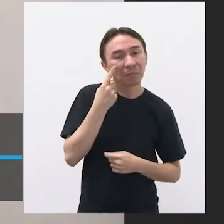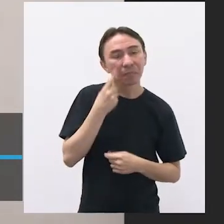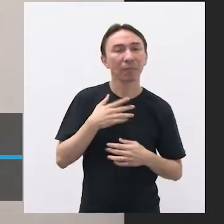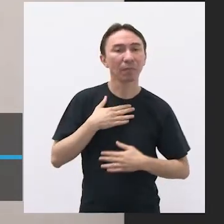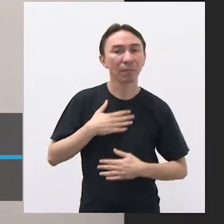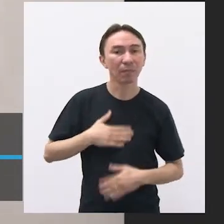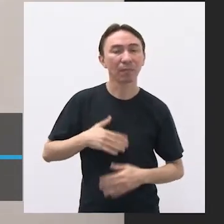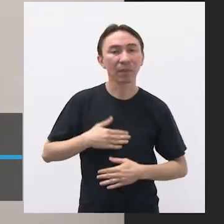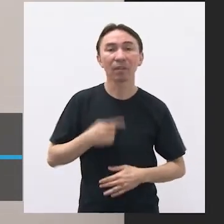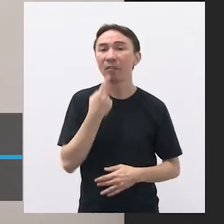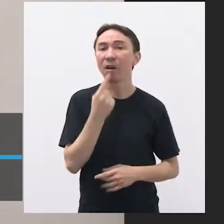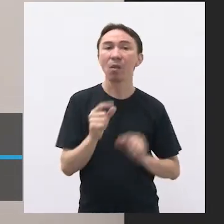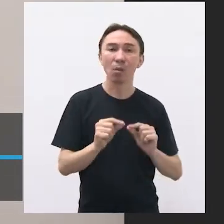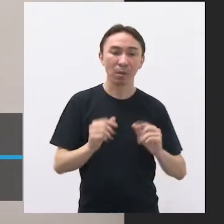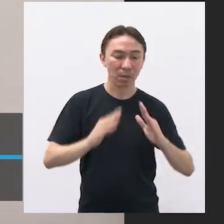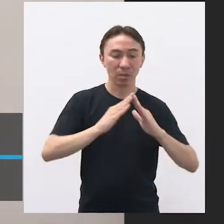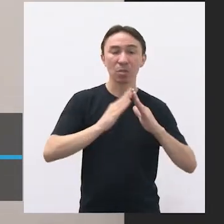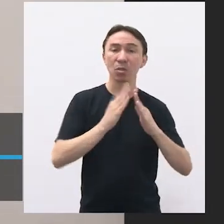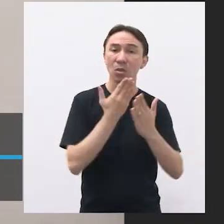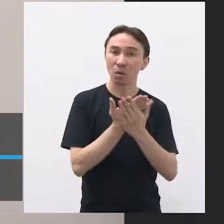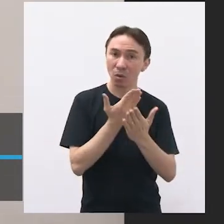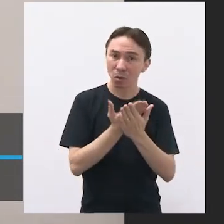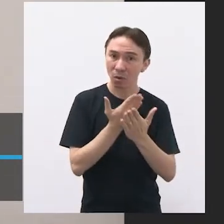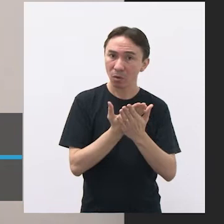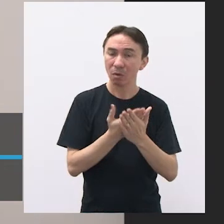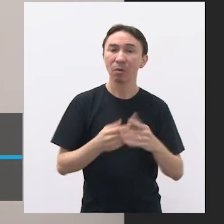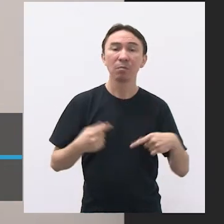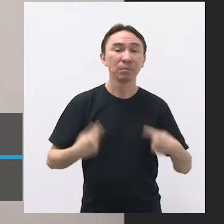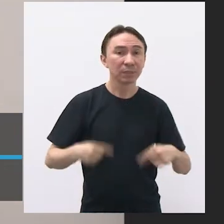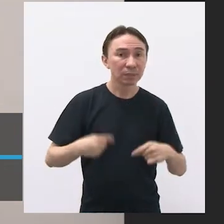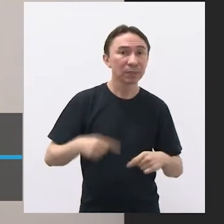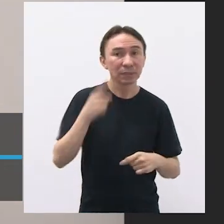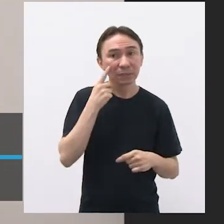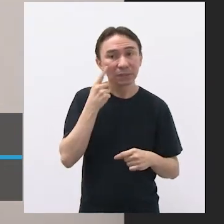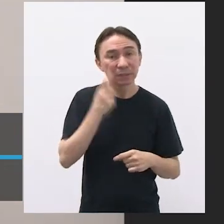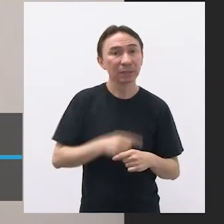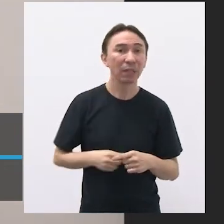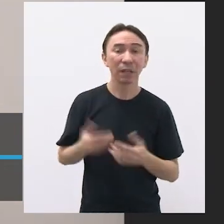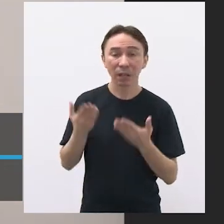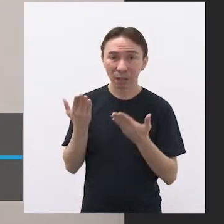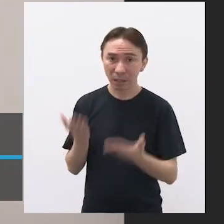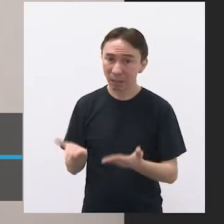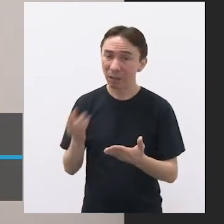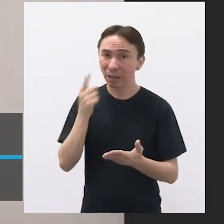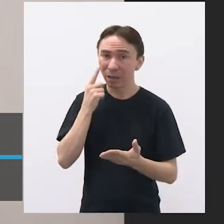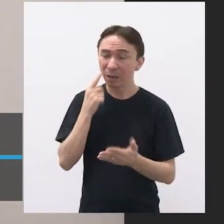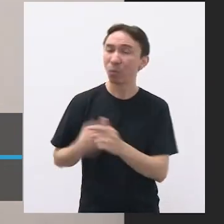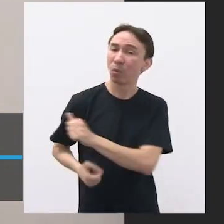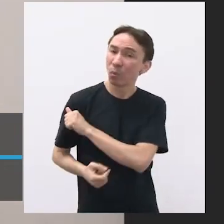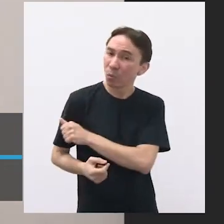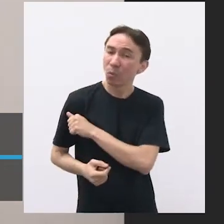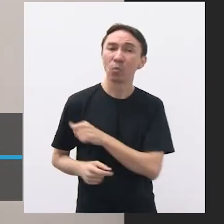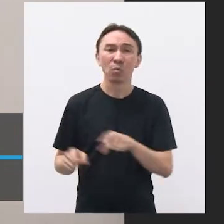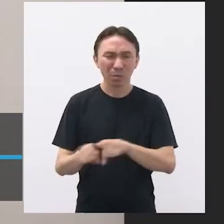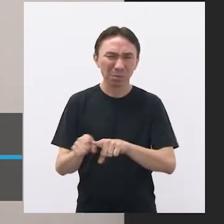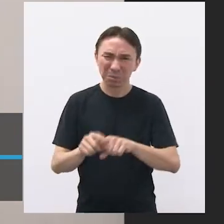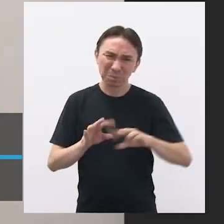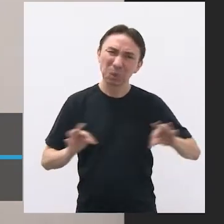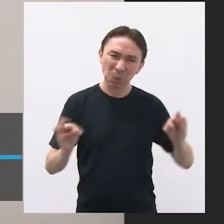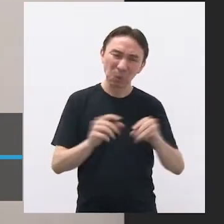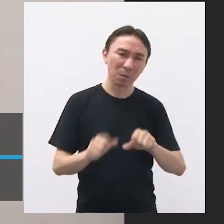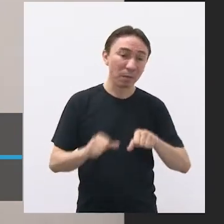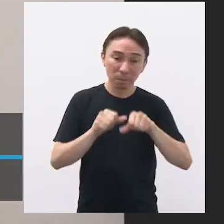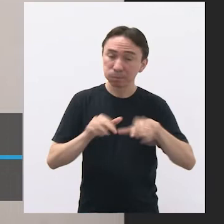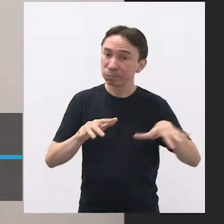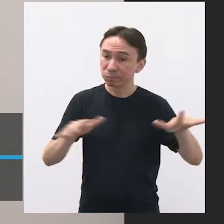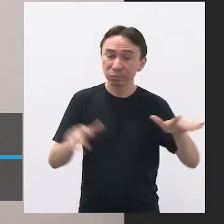a escola deverá promover entre estudantes, responsáveis, funcionários, a divulgação das normas constitucionais e legais que